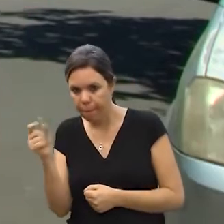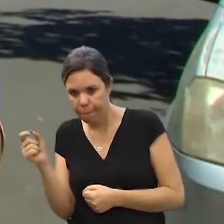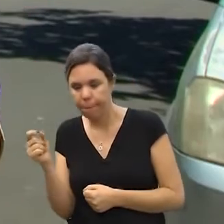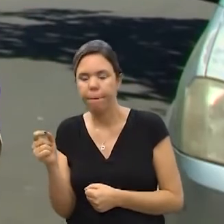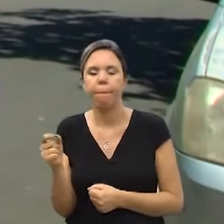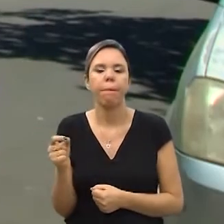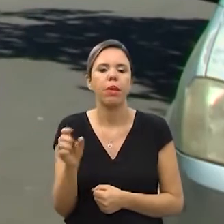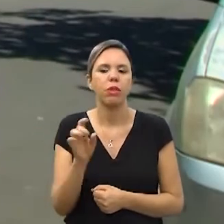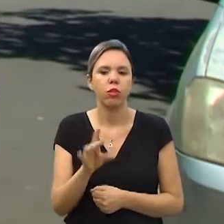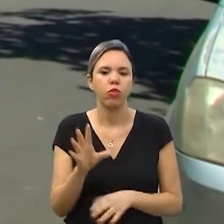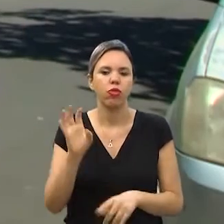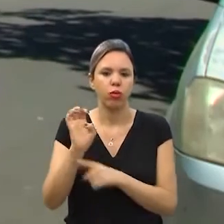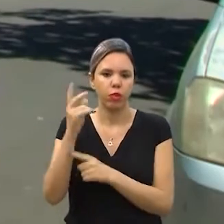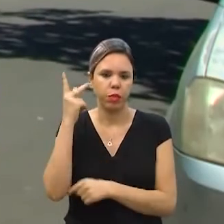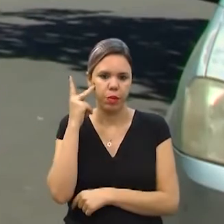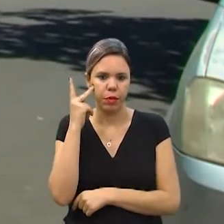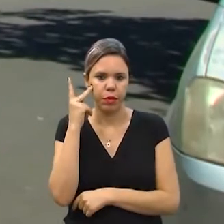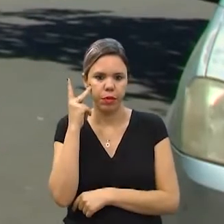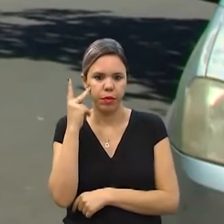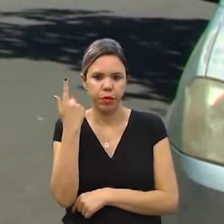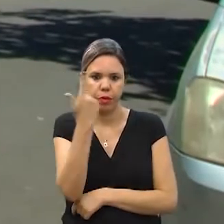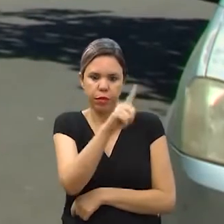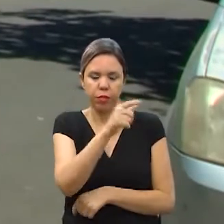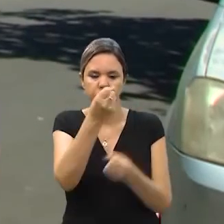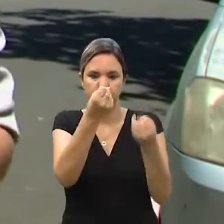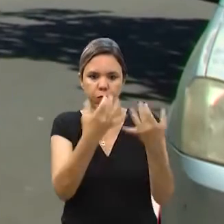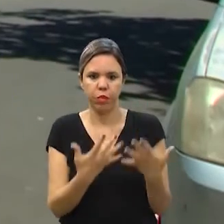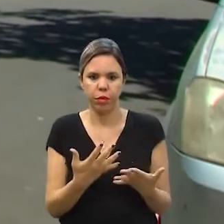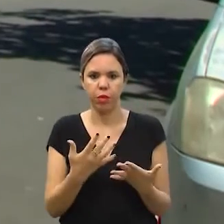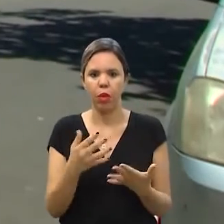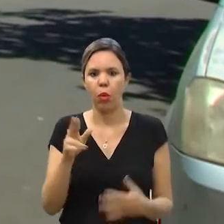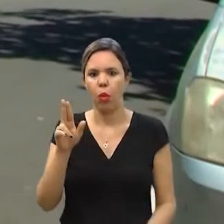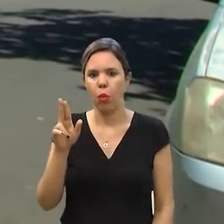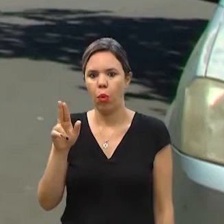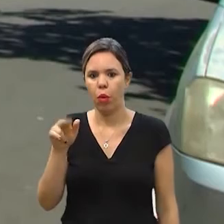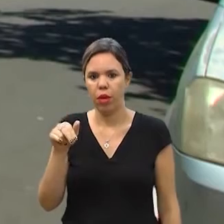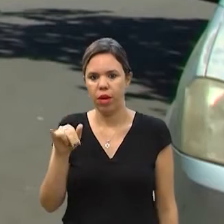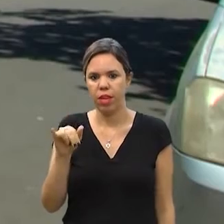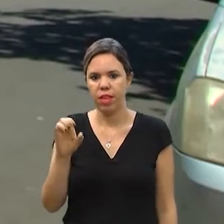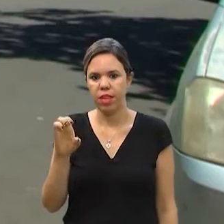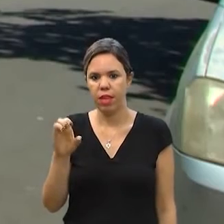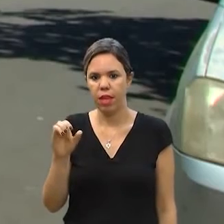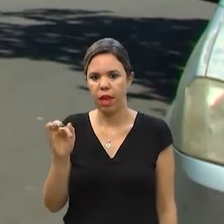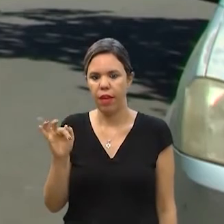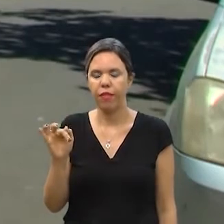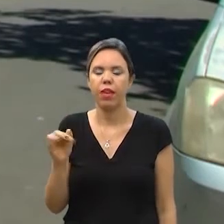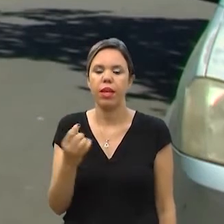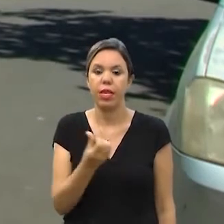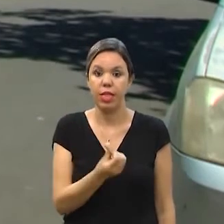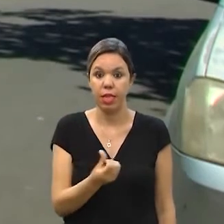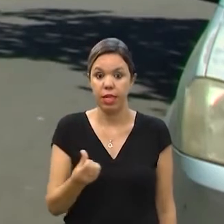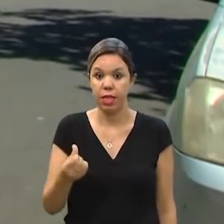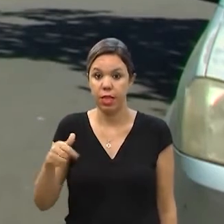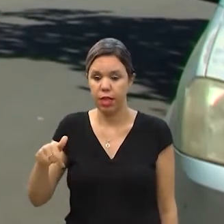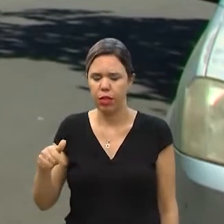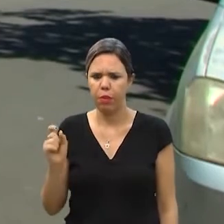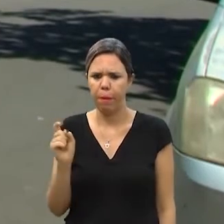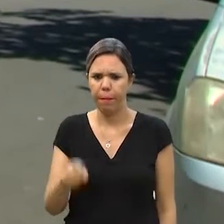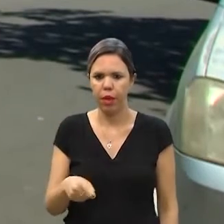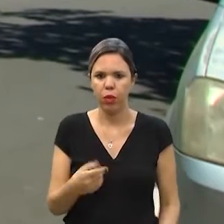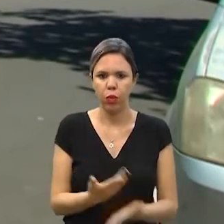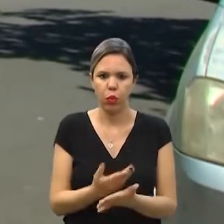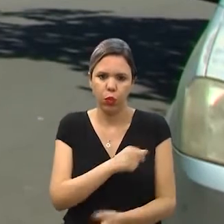2020, quando só no estado de São Paulo, segundo outro relatório do Unicef, mais de 667 mil